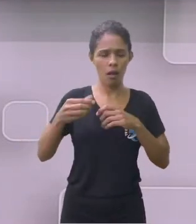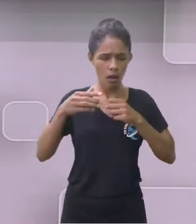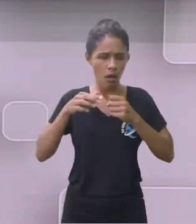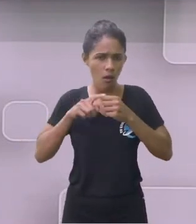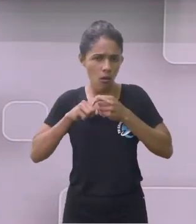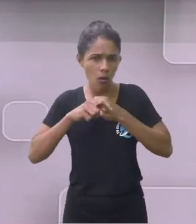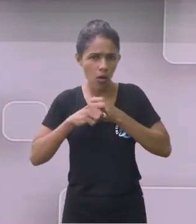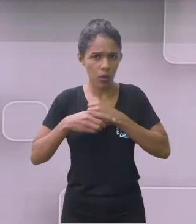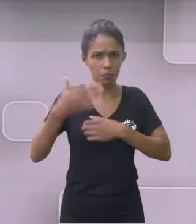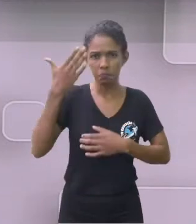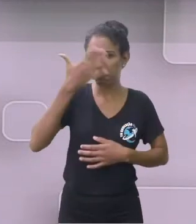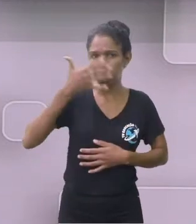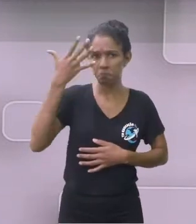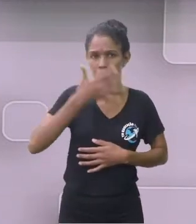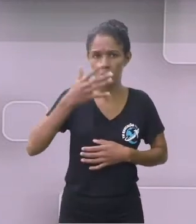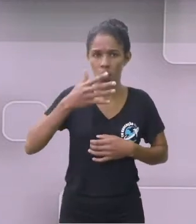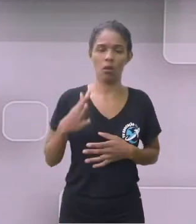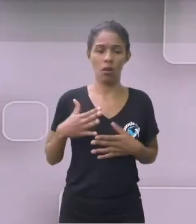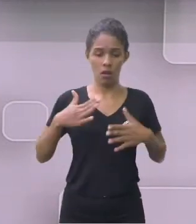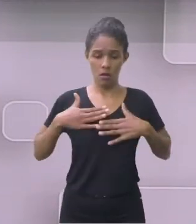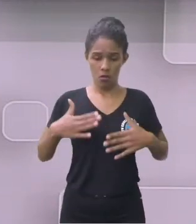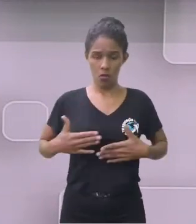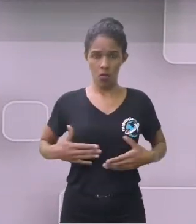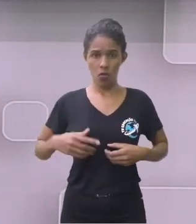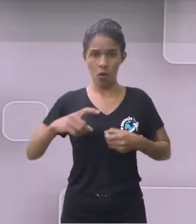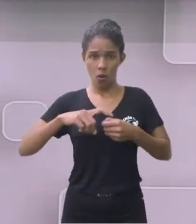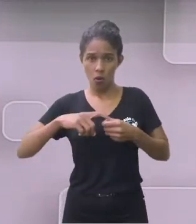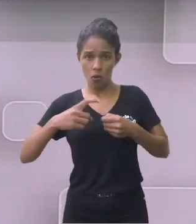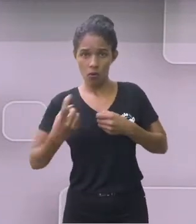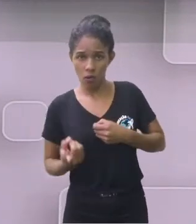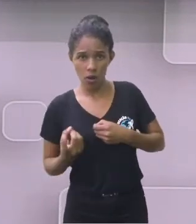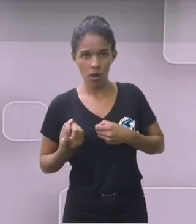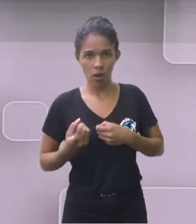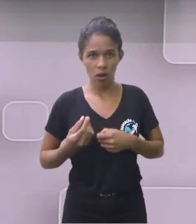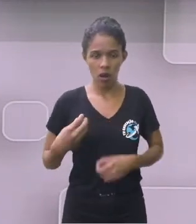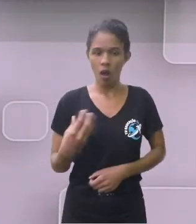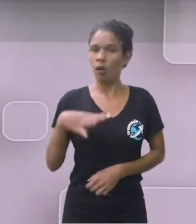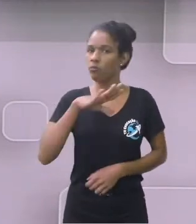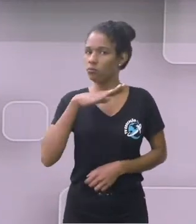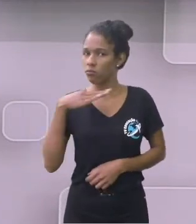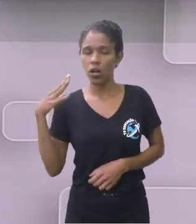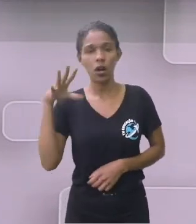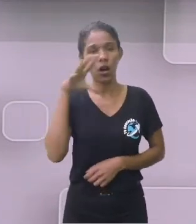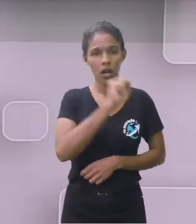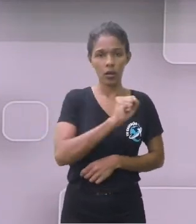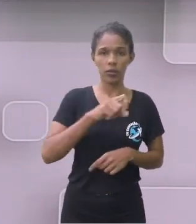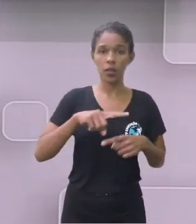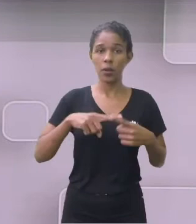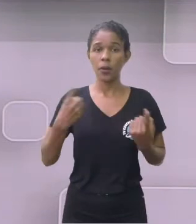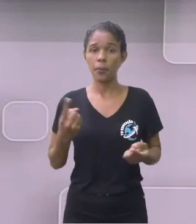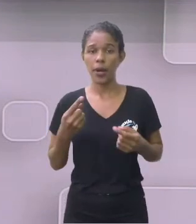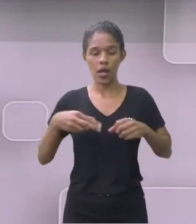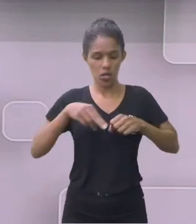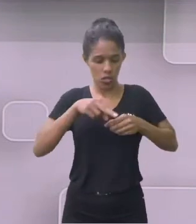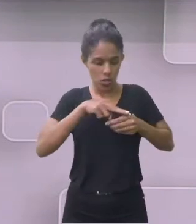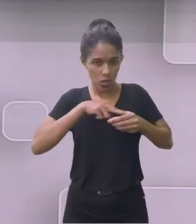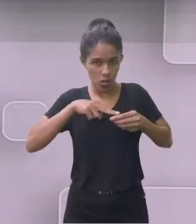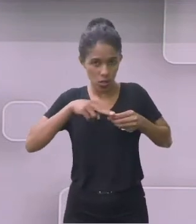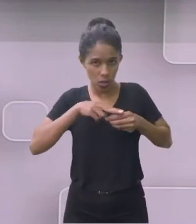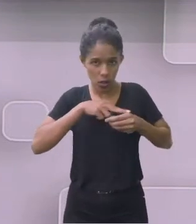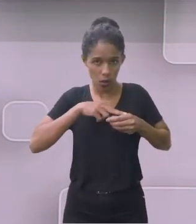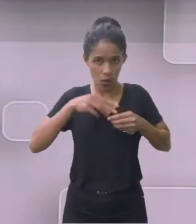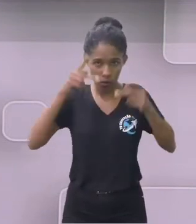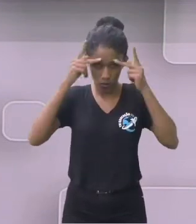fora do nosso corpo, nas superfícies ou no ar. Porém, eles só conseguem se reproduzir dentro de células humanas ou